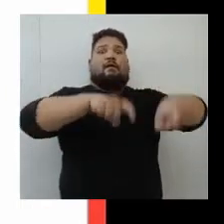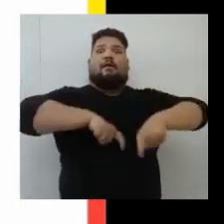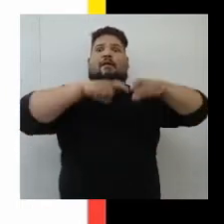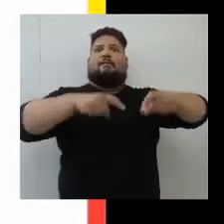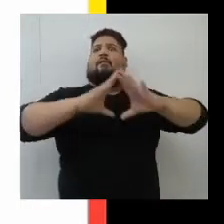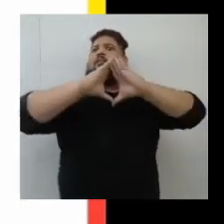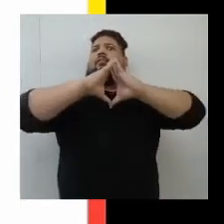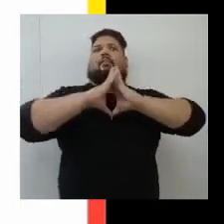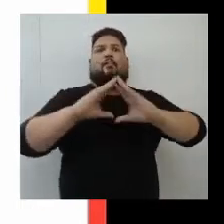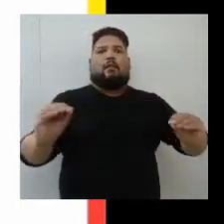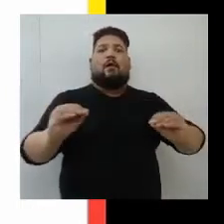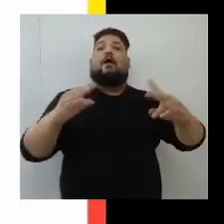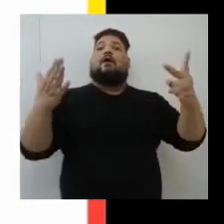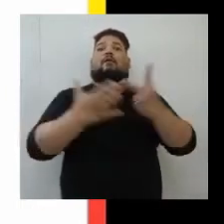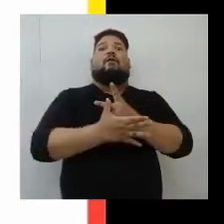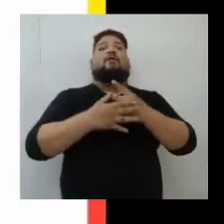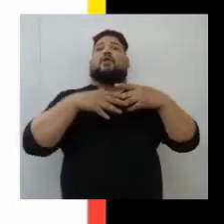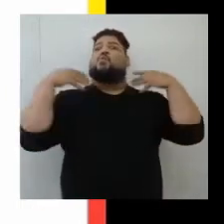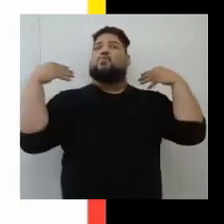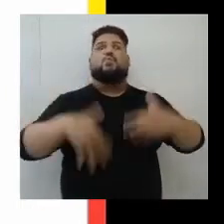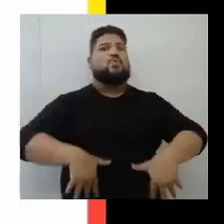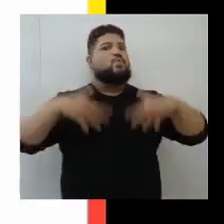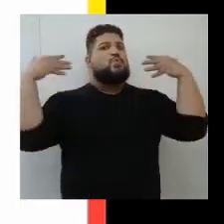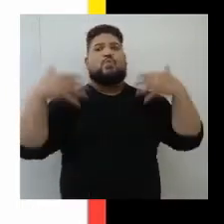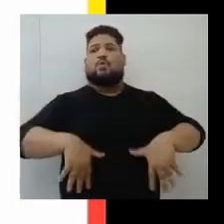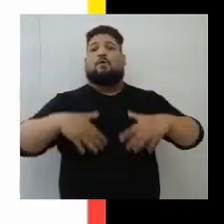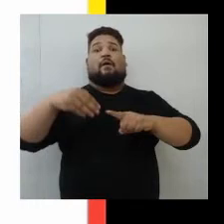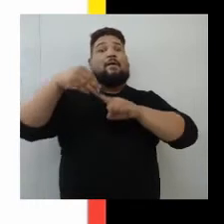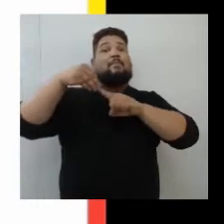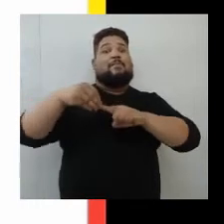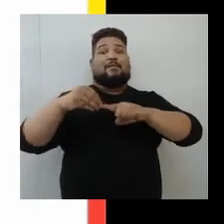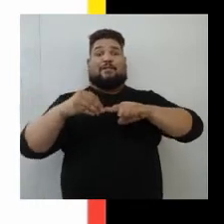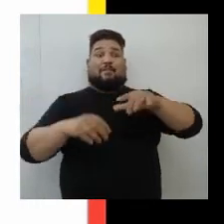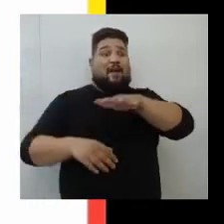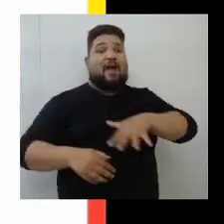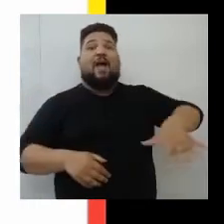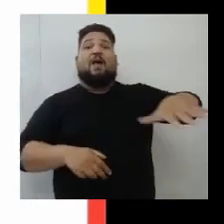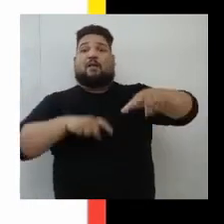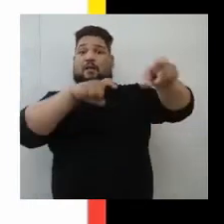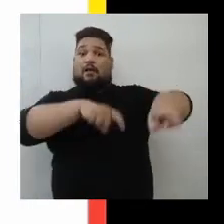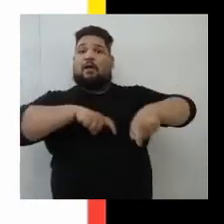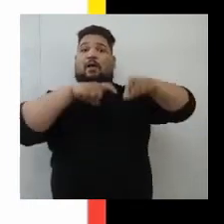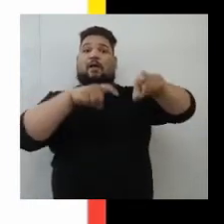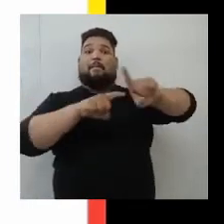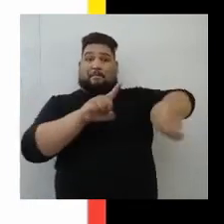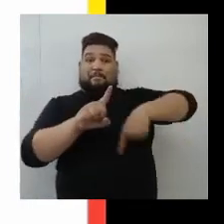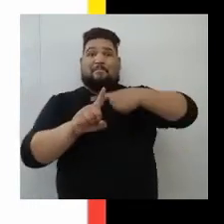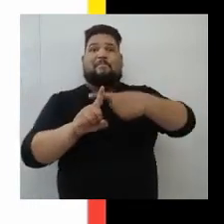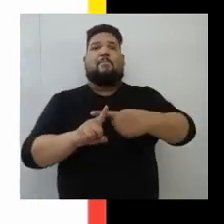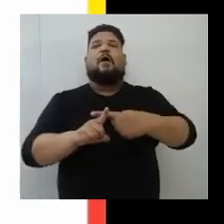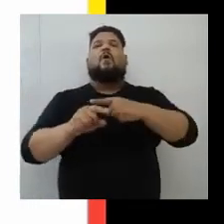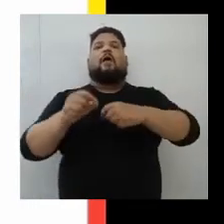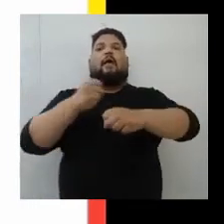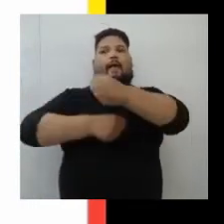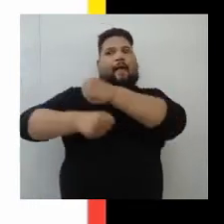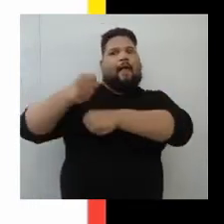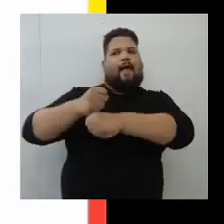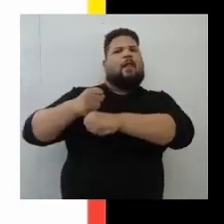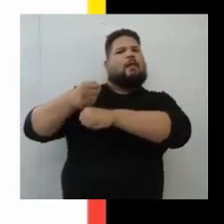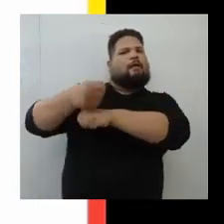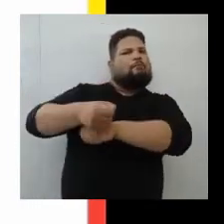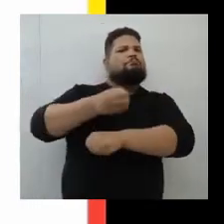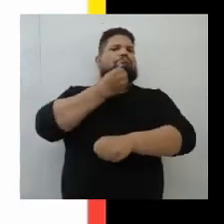uma situação de calamidade para o mundo camponês, e que se soma aos vários anos bons que